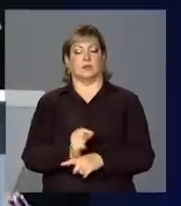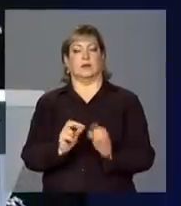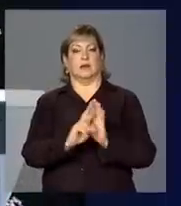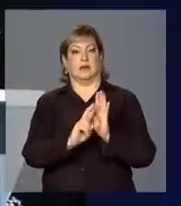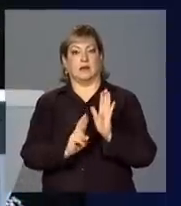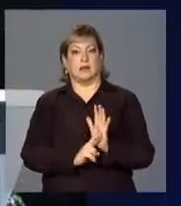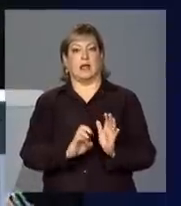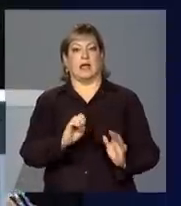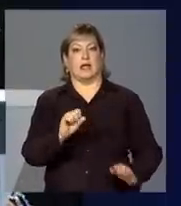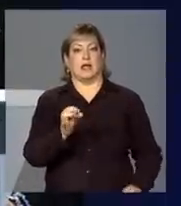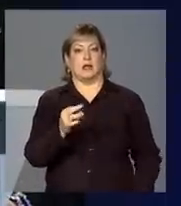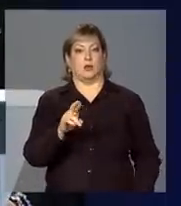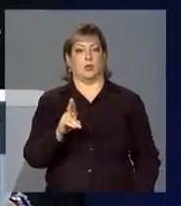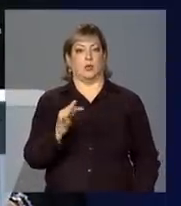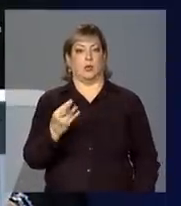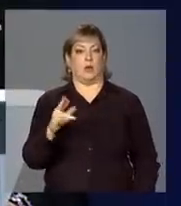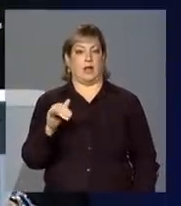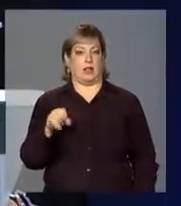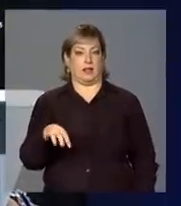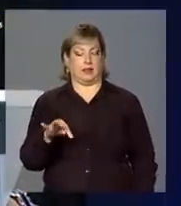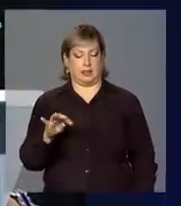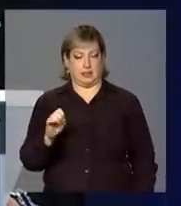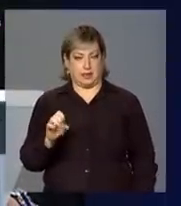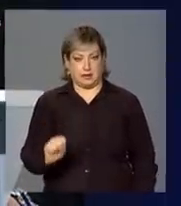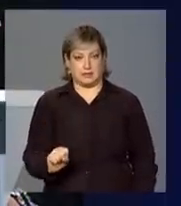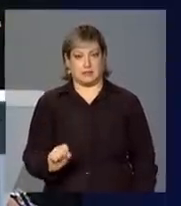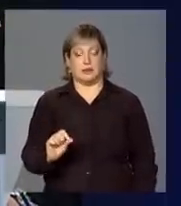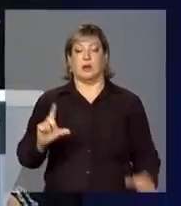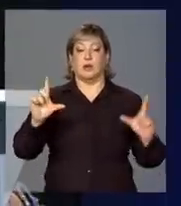estruturantes. A redução